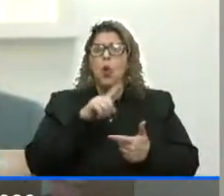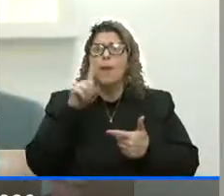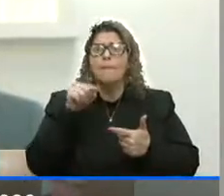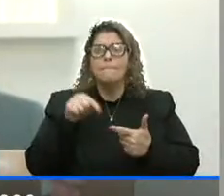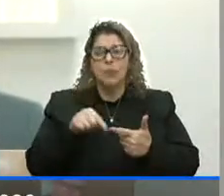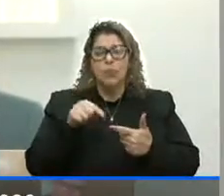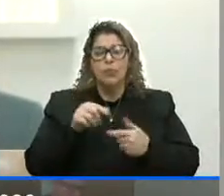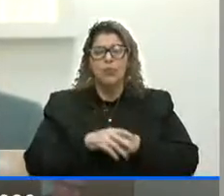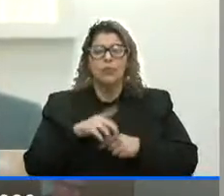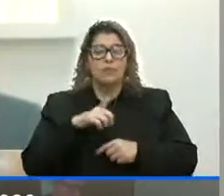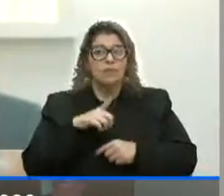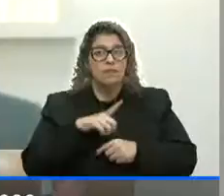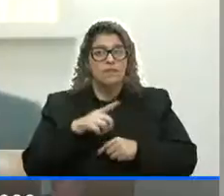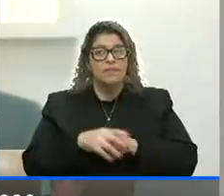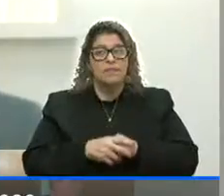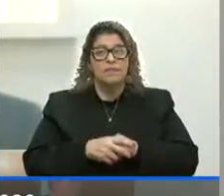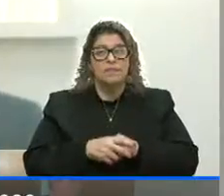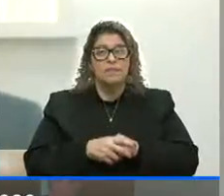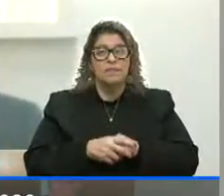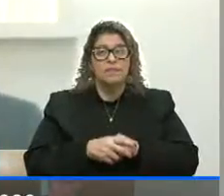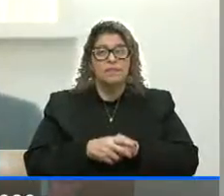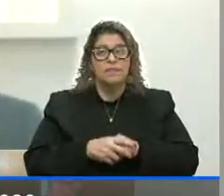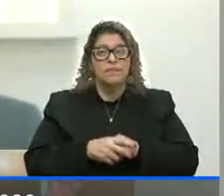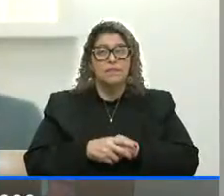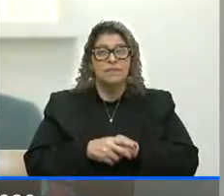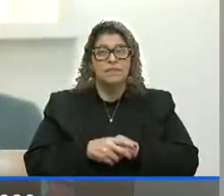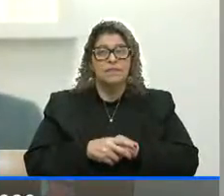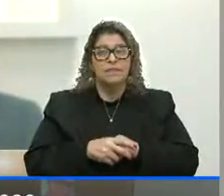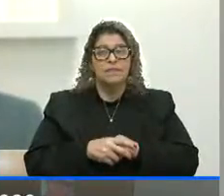ele disse estarem no prumo aí